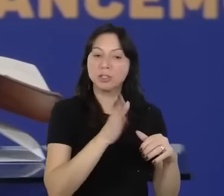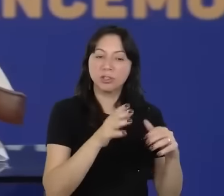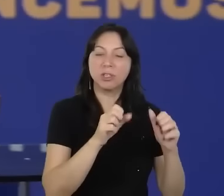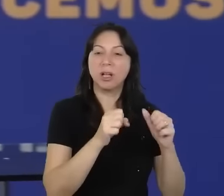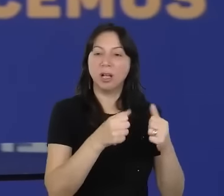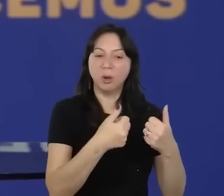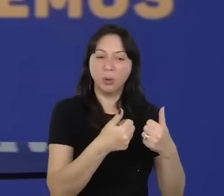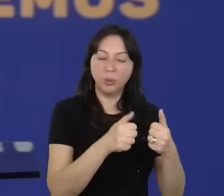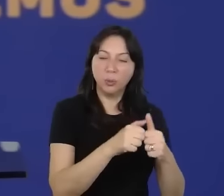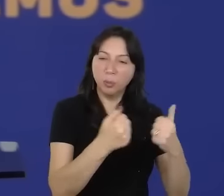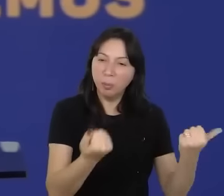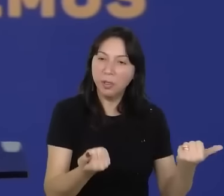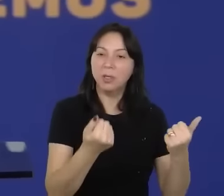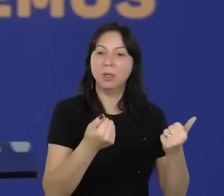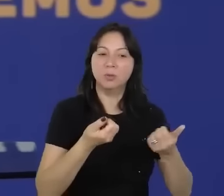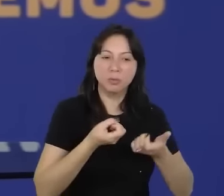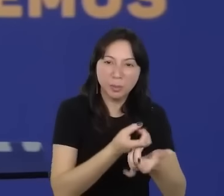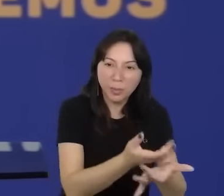e